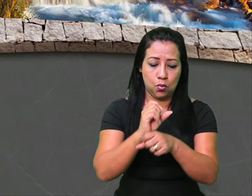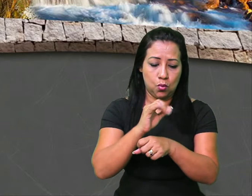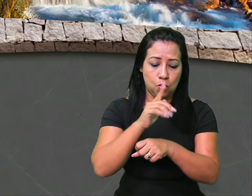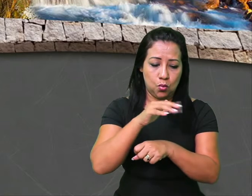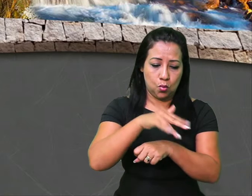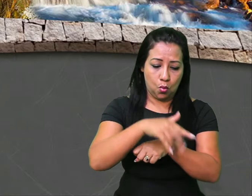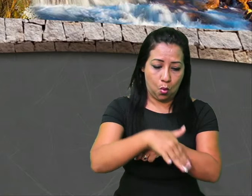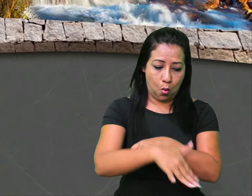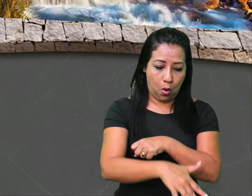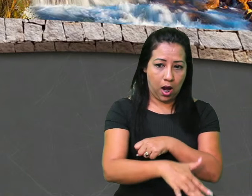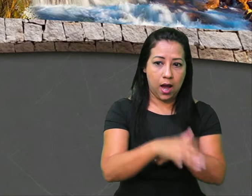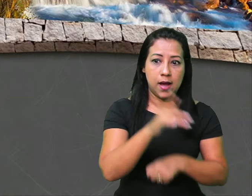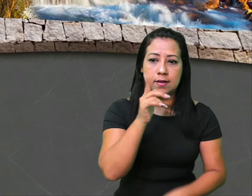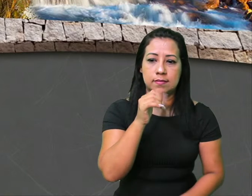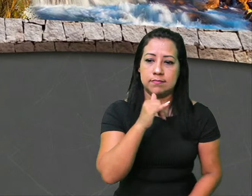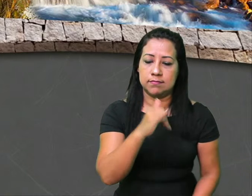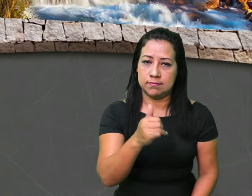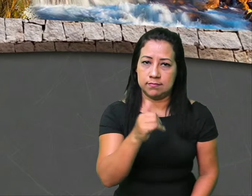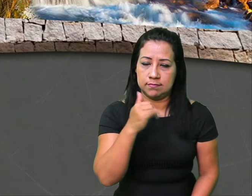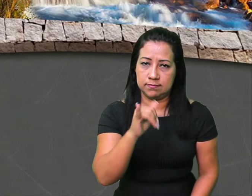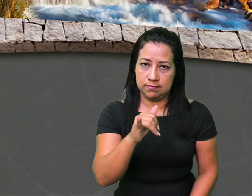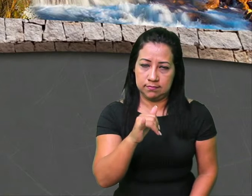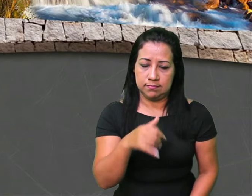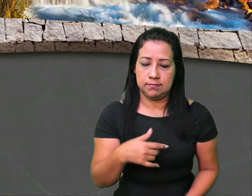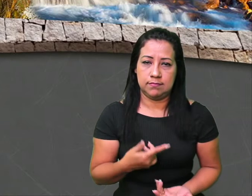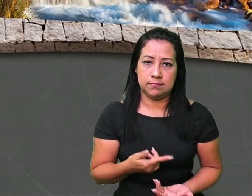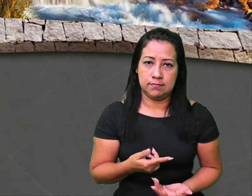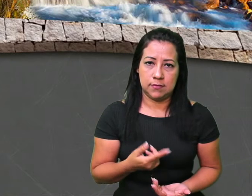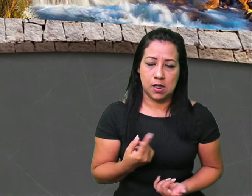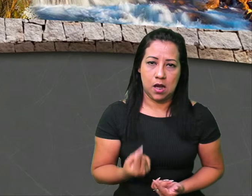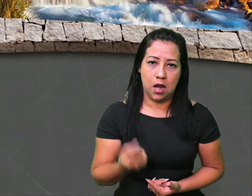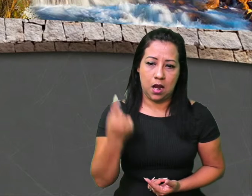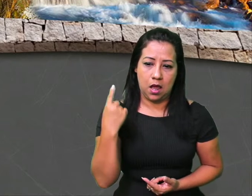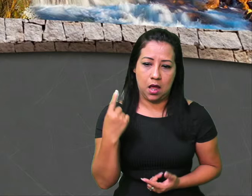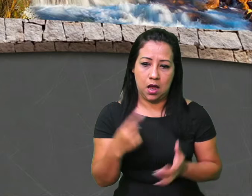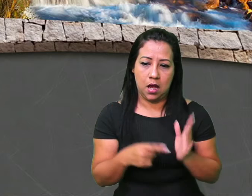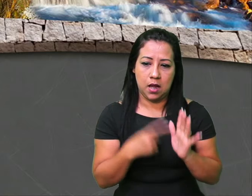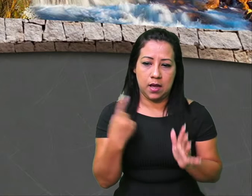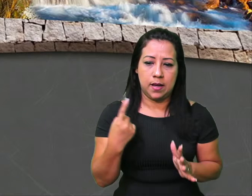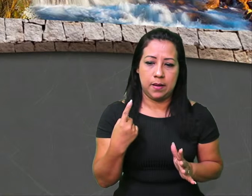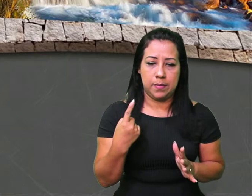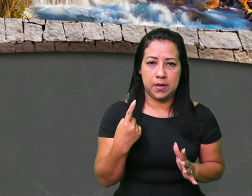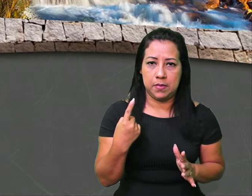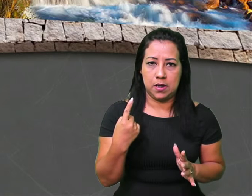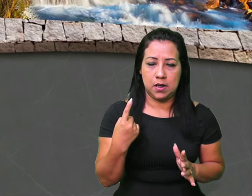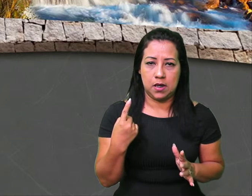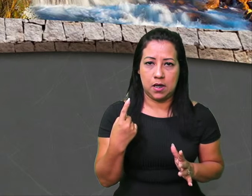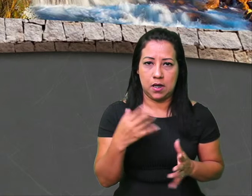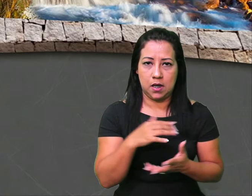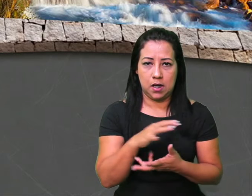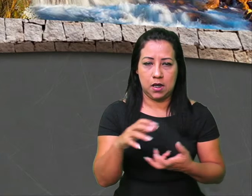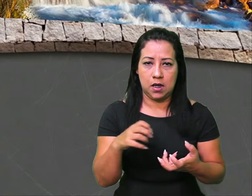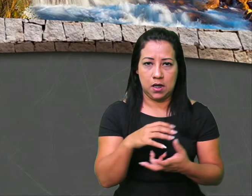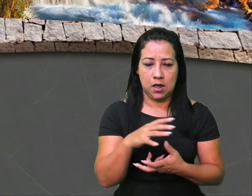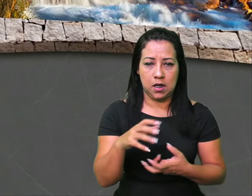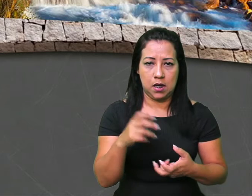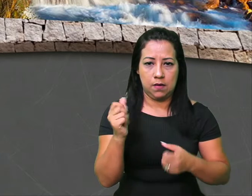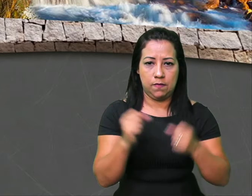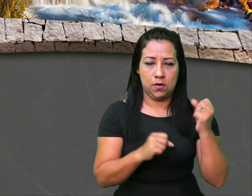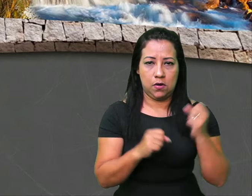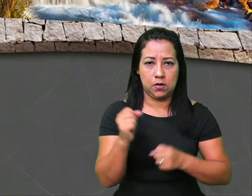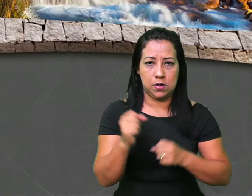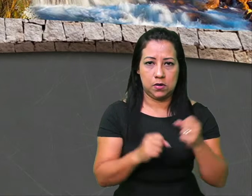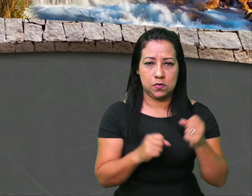Como indústria, aquelas da primeira Revolução Industrial, têxtil, confecções, siderúrgica. Agora